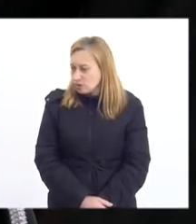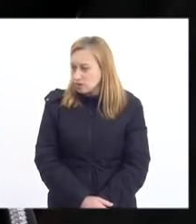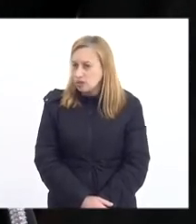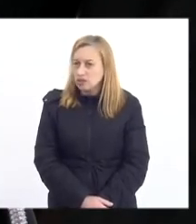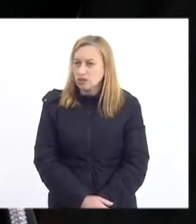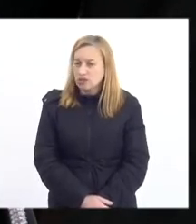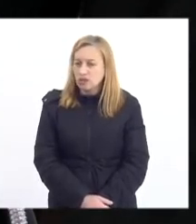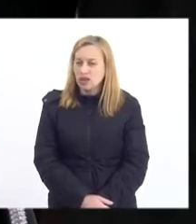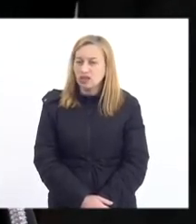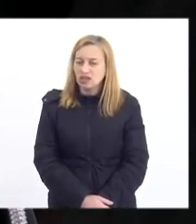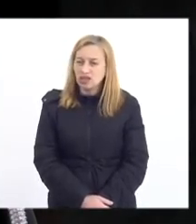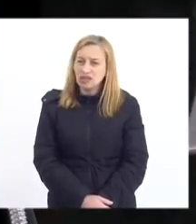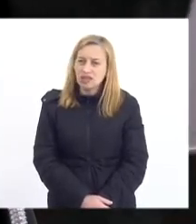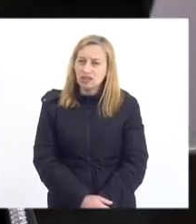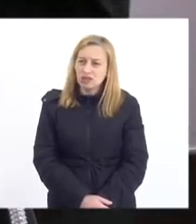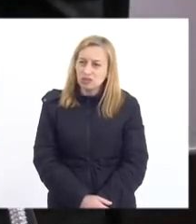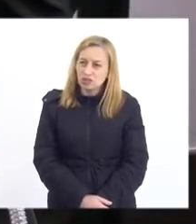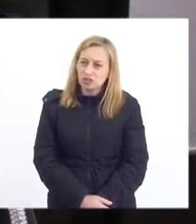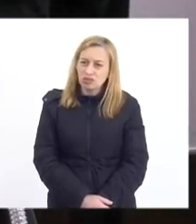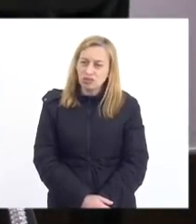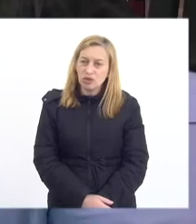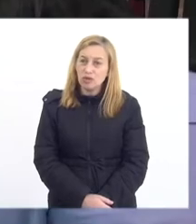teve.